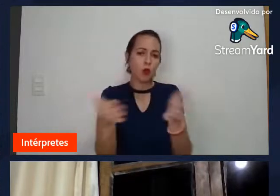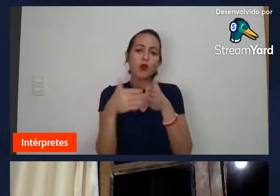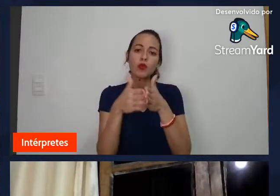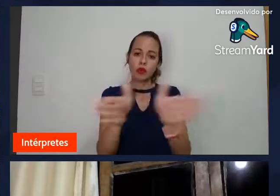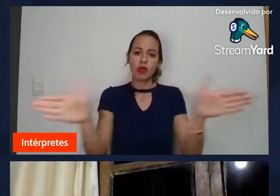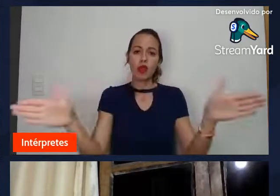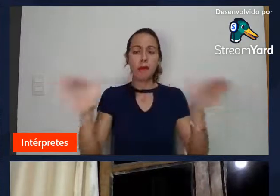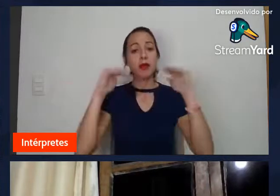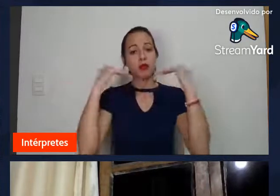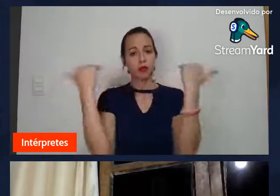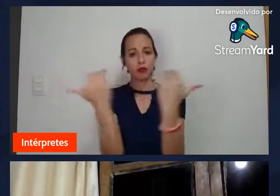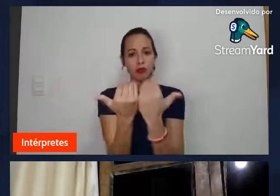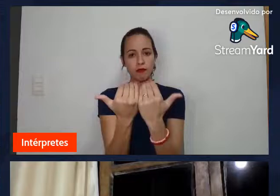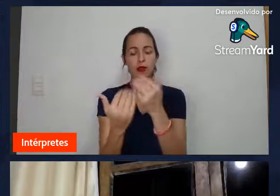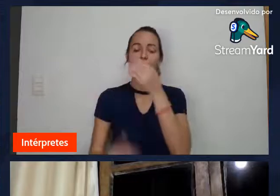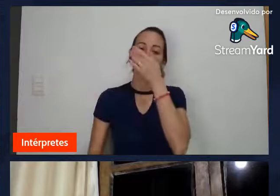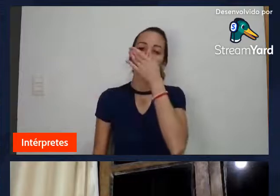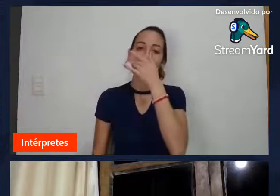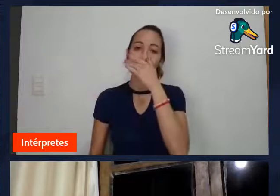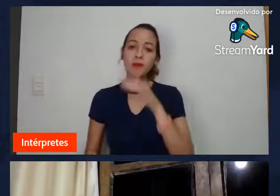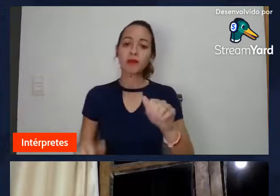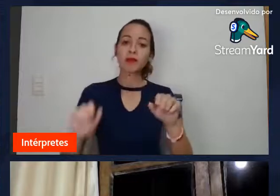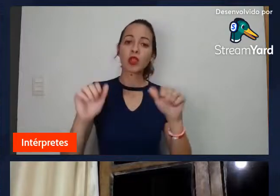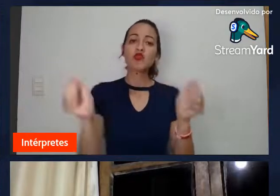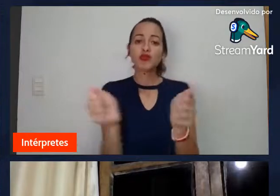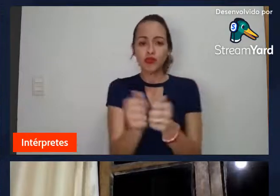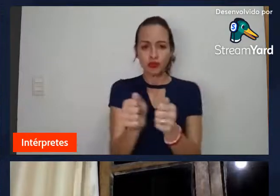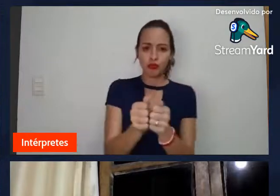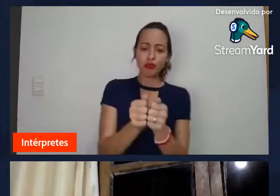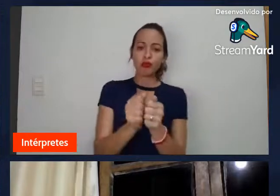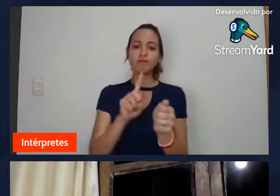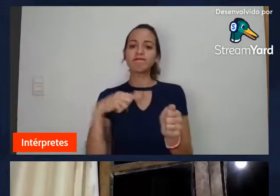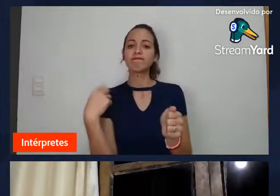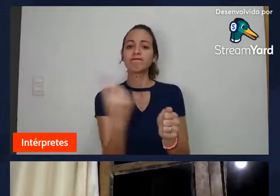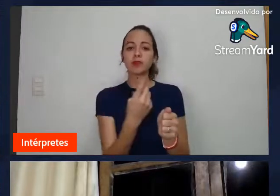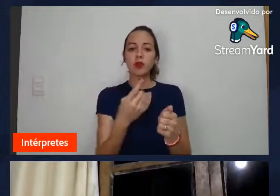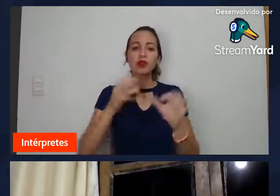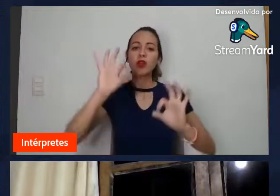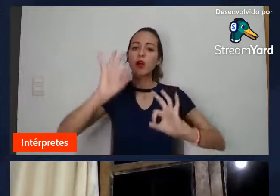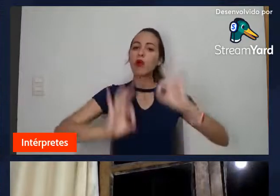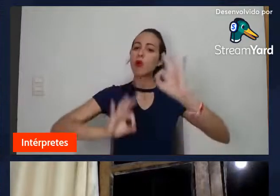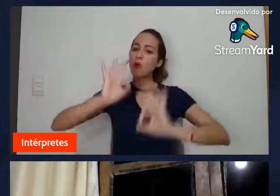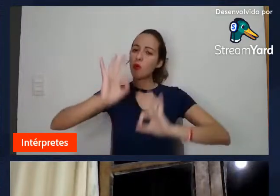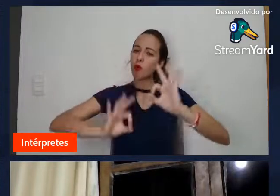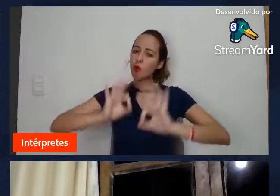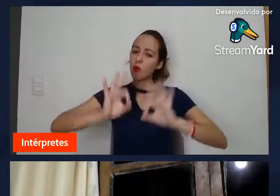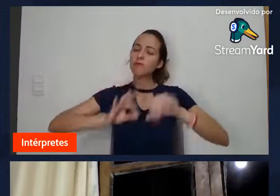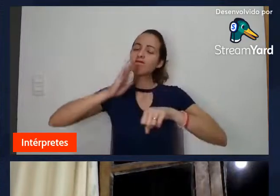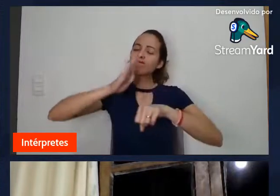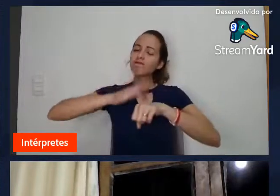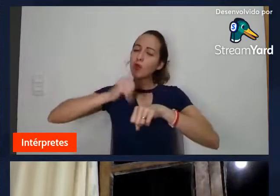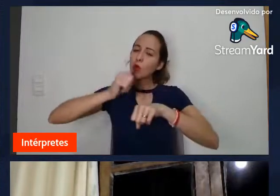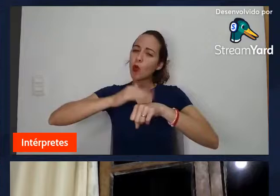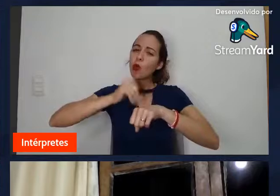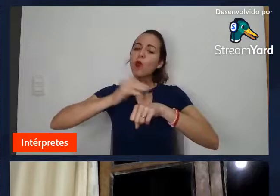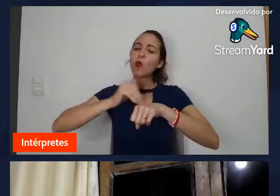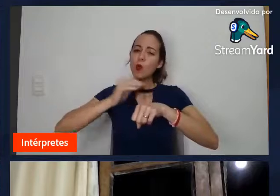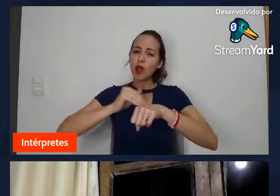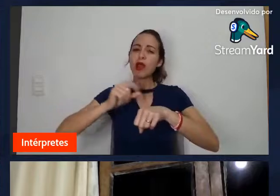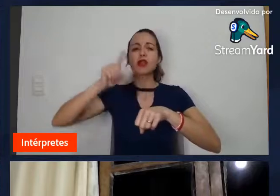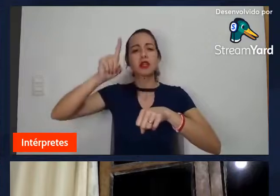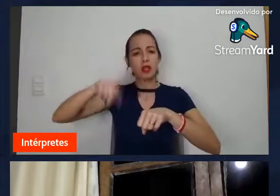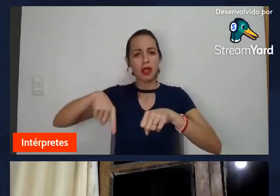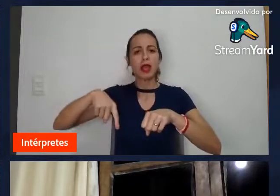juntos e juntas organizaram esse momento com muito carinho, e não foi uma